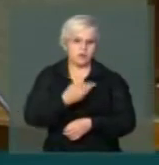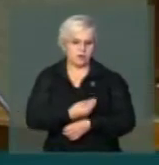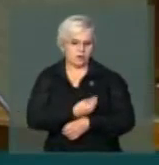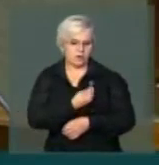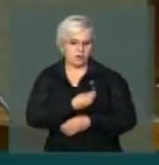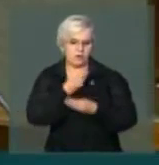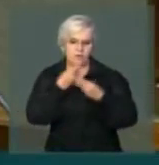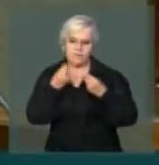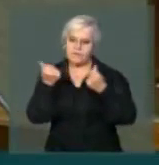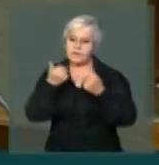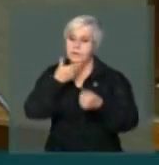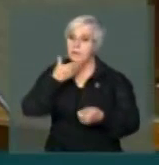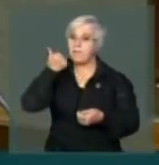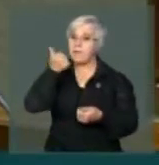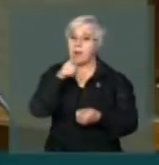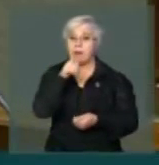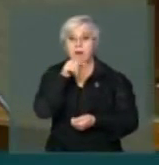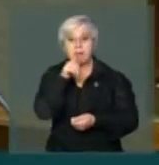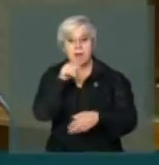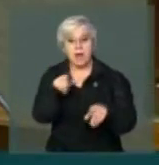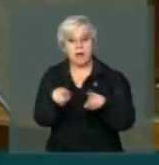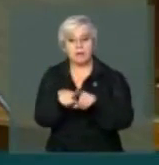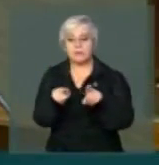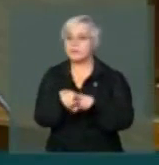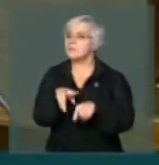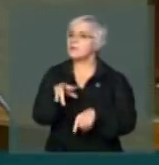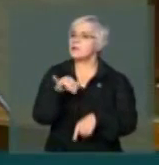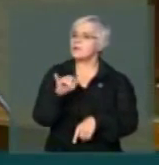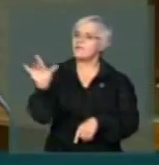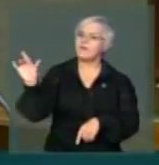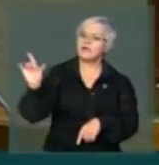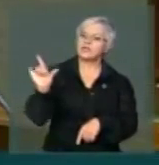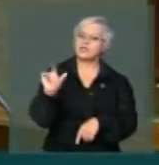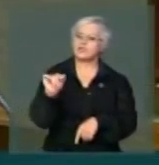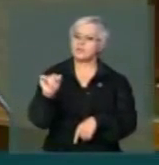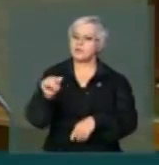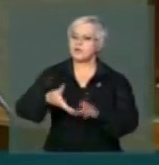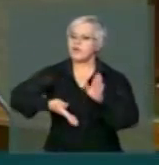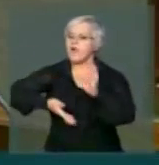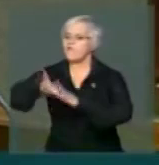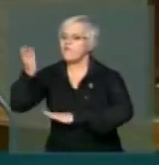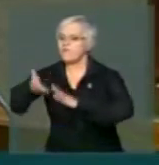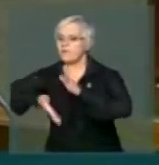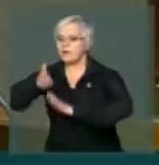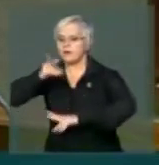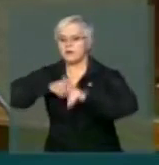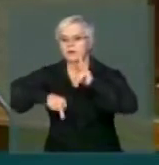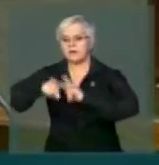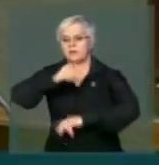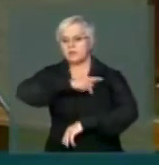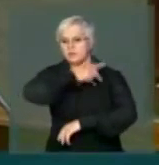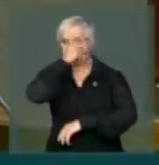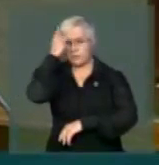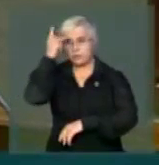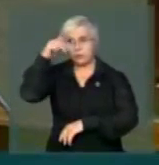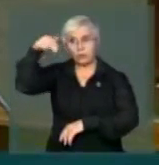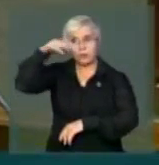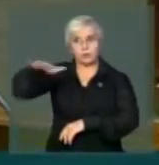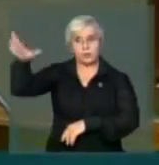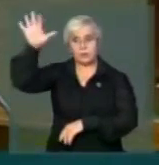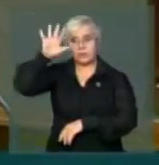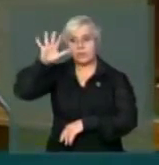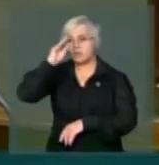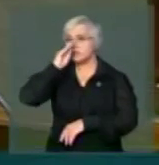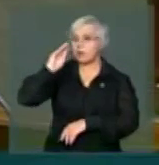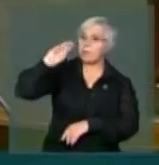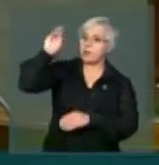qualidade da água e, inevitavelmente, diminuirá o êxodo rural e migratório para as regiões Sul e